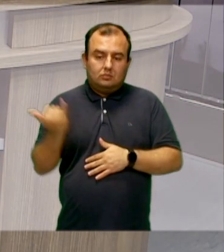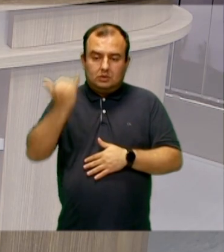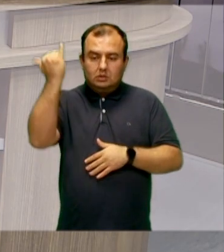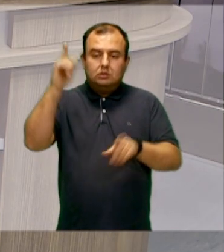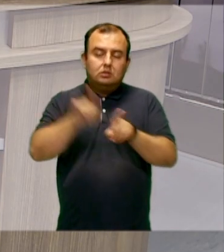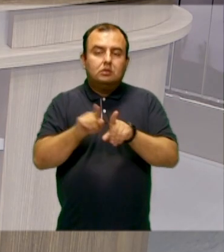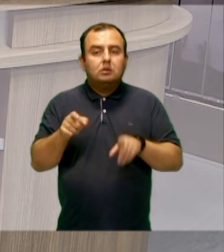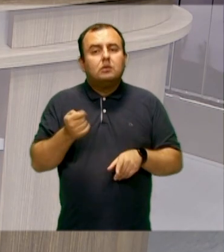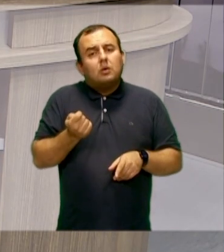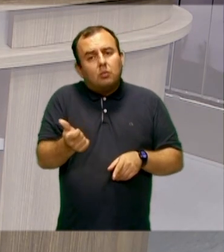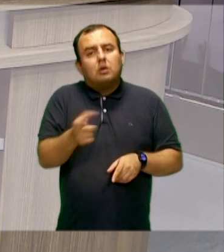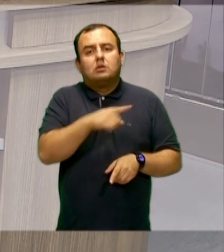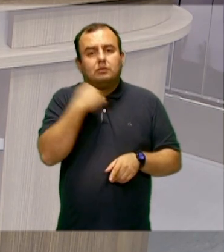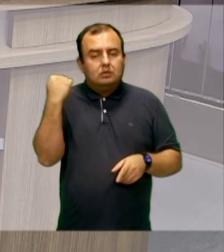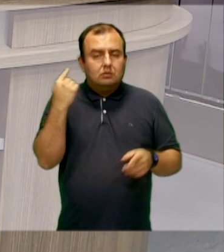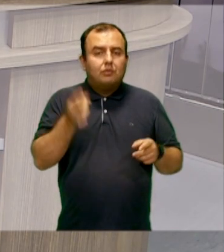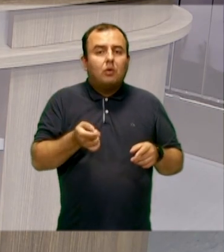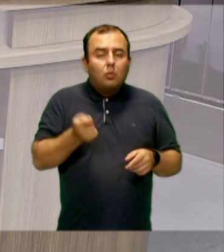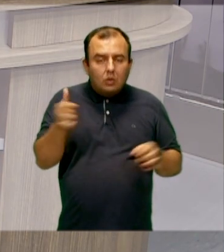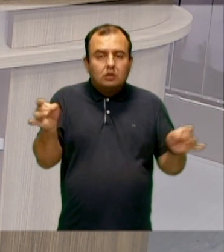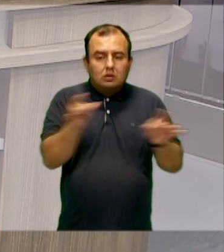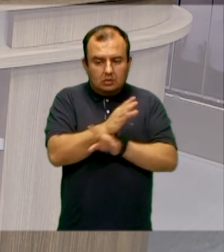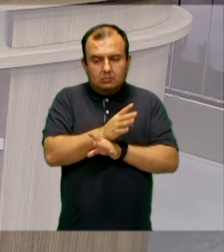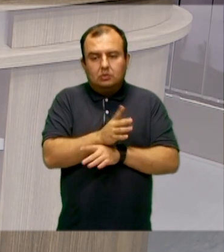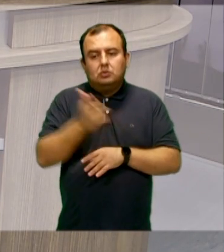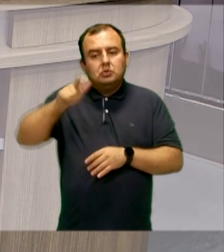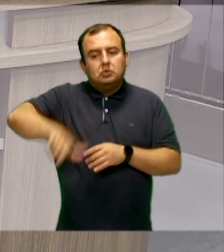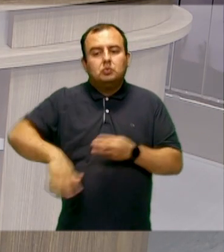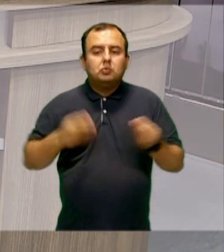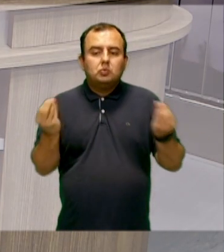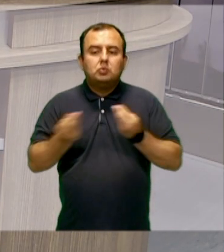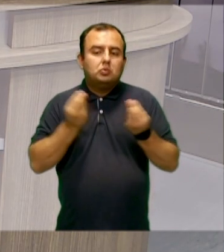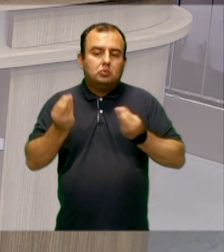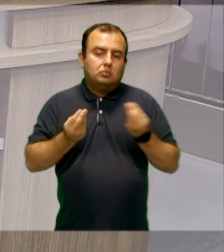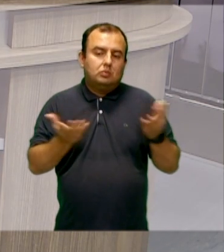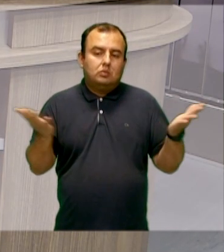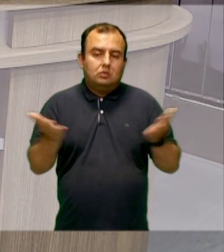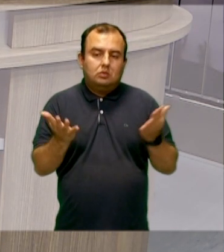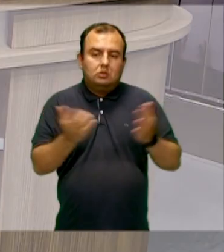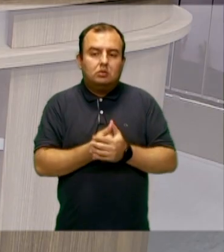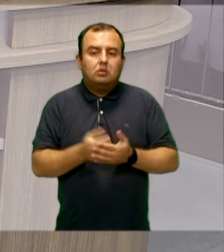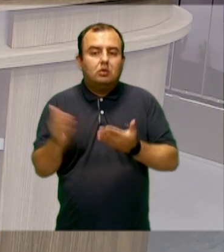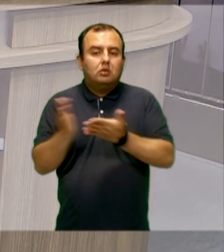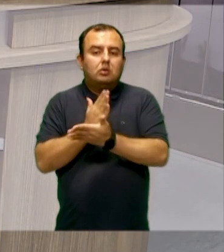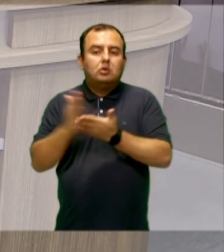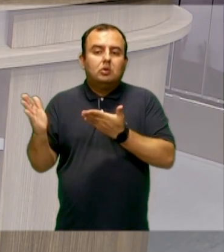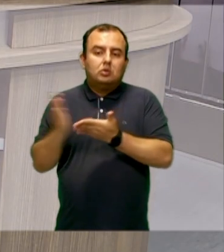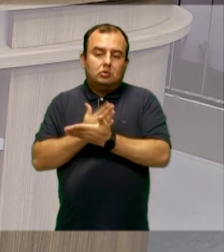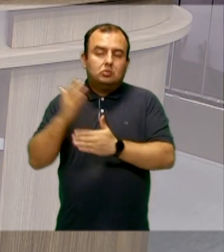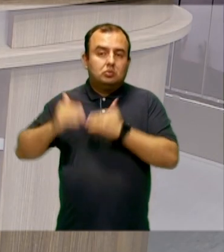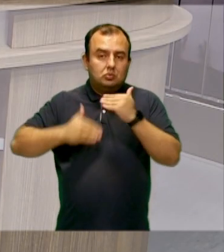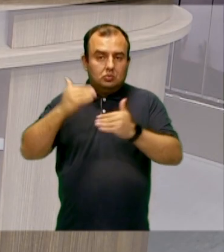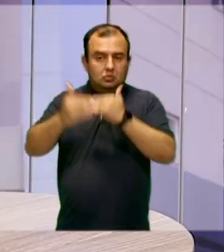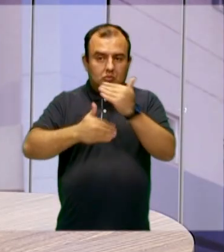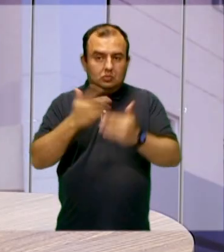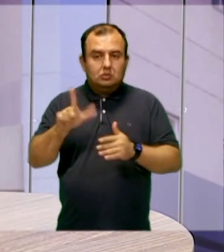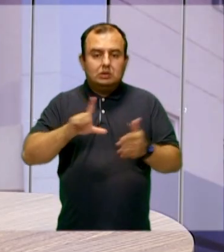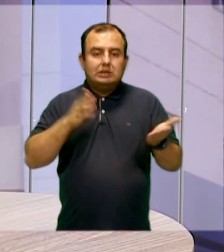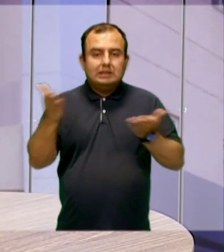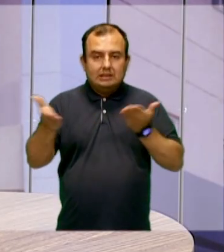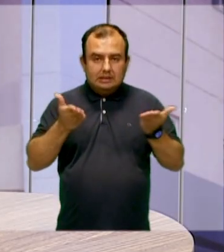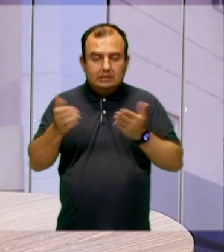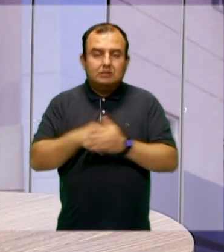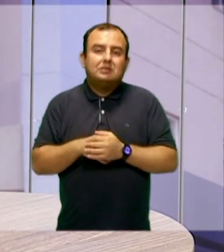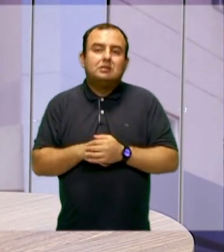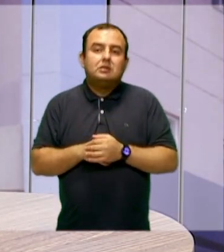estavam vencendo, que já tinham vencido, que não foram renovados. Como é que está essa situação? Ainda tem alguns que a gente ainda está no processo licitatório, né, Elisa? Vamos